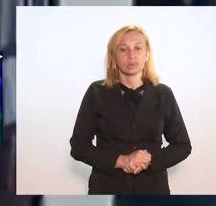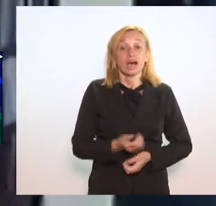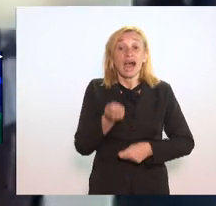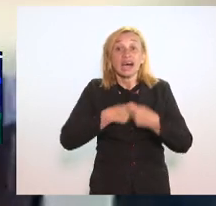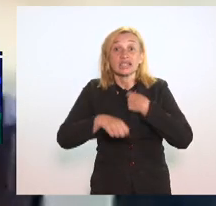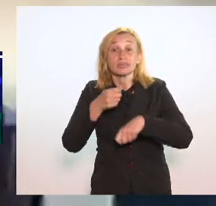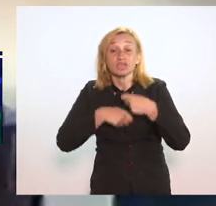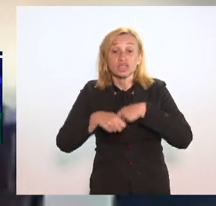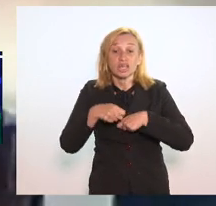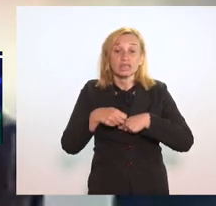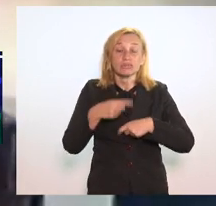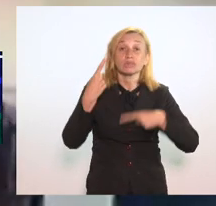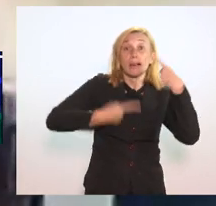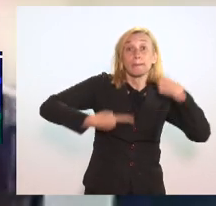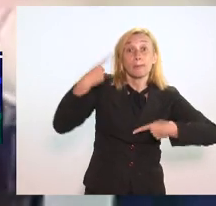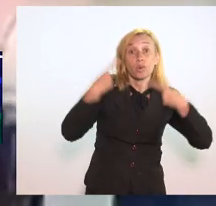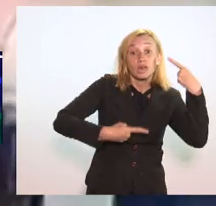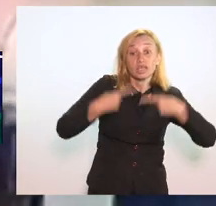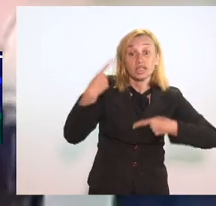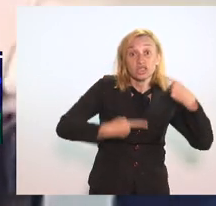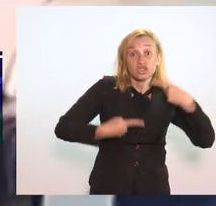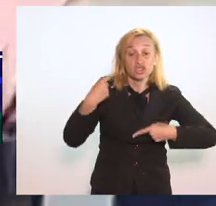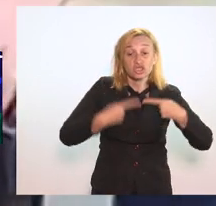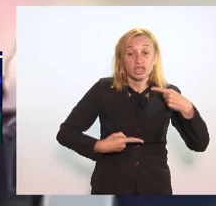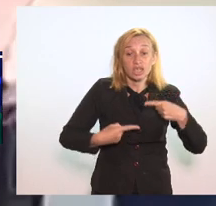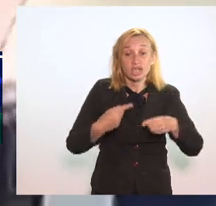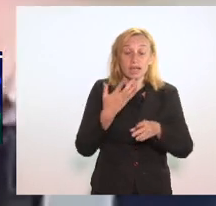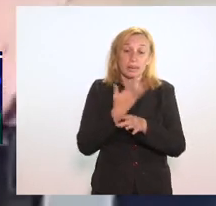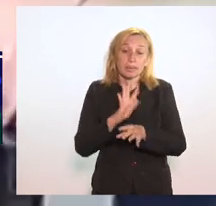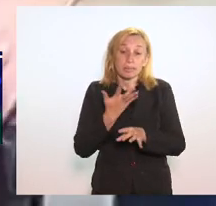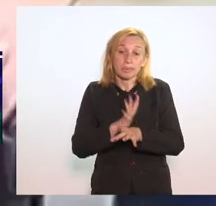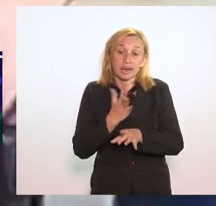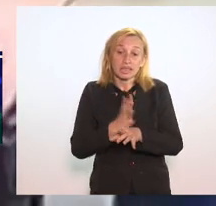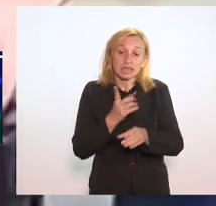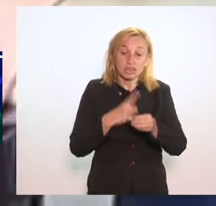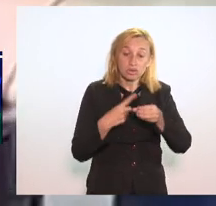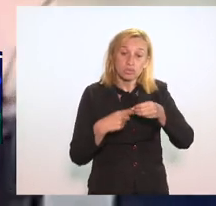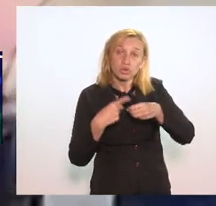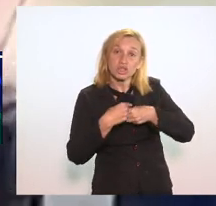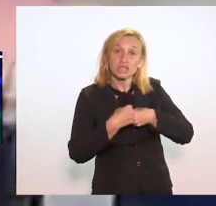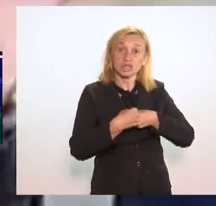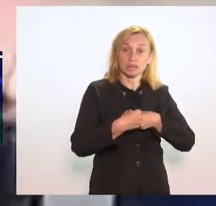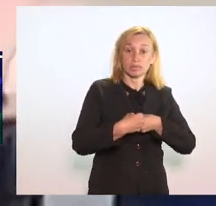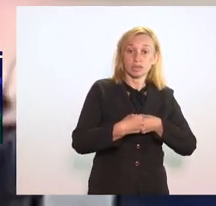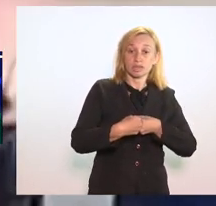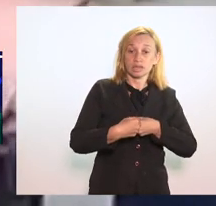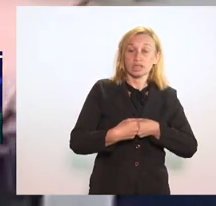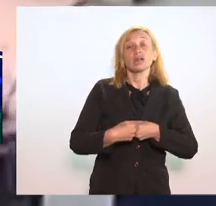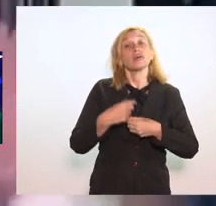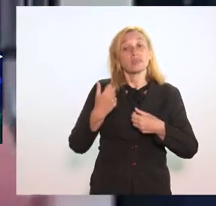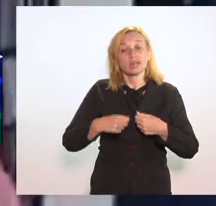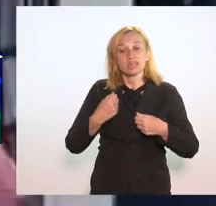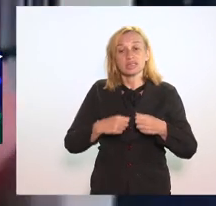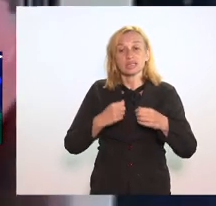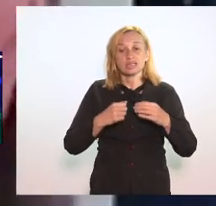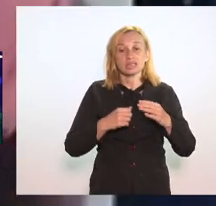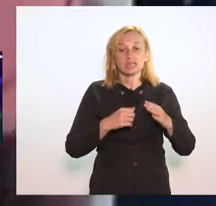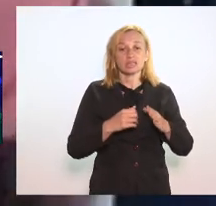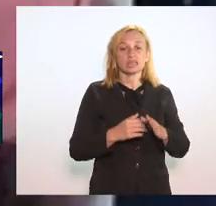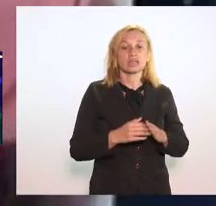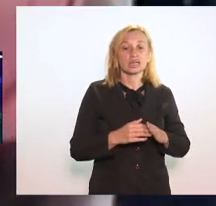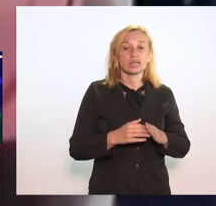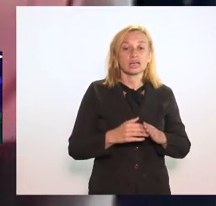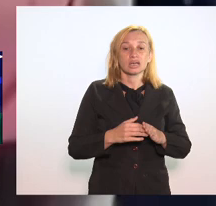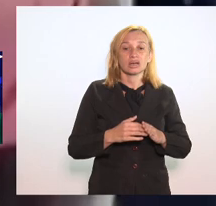administração da política colocada em prática no município deve atender ao